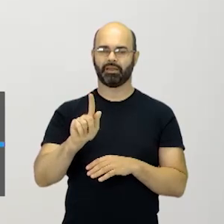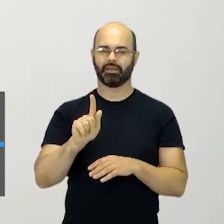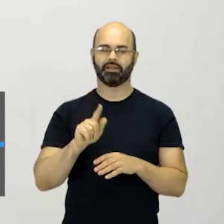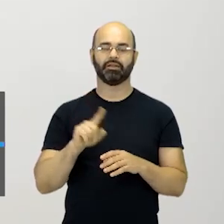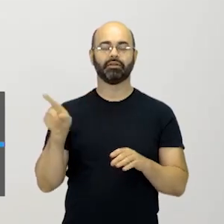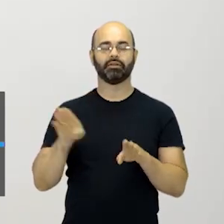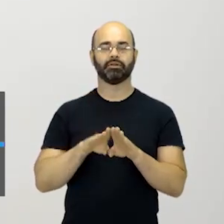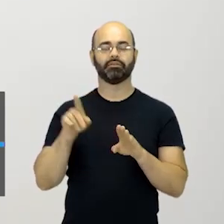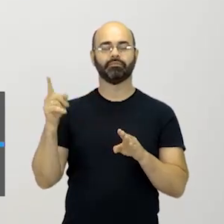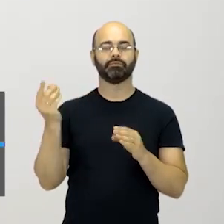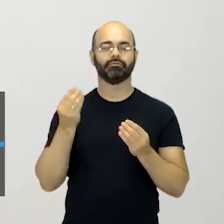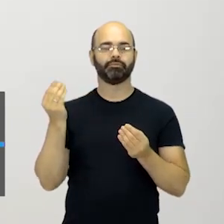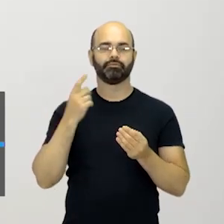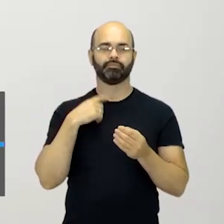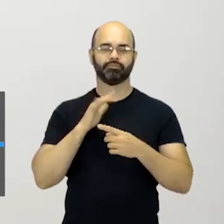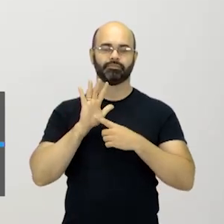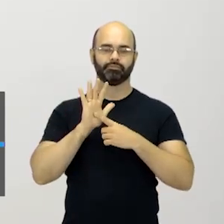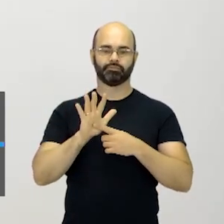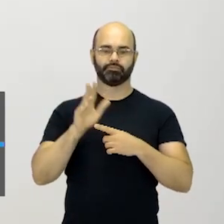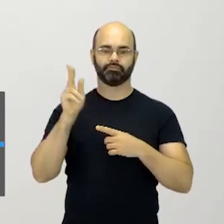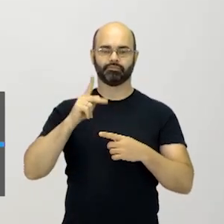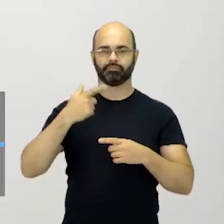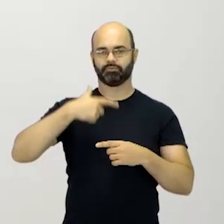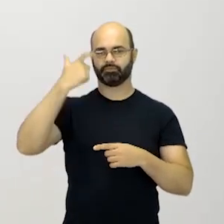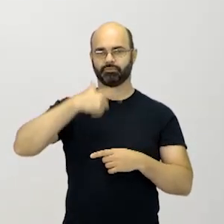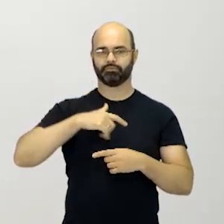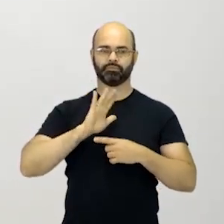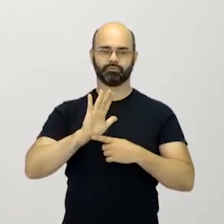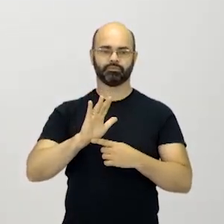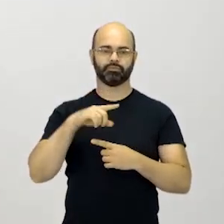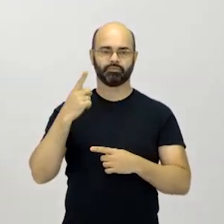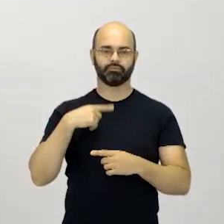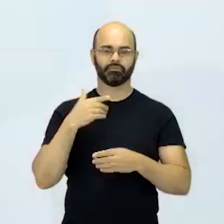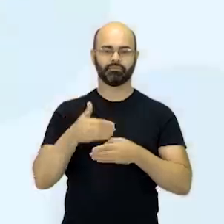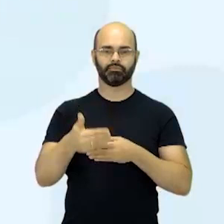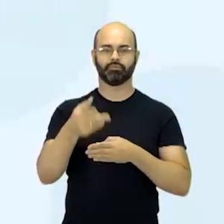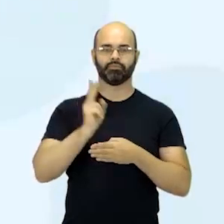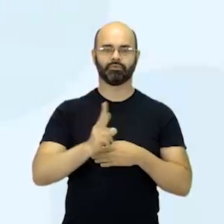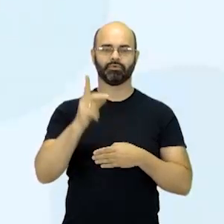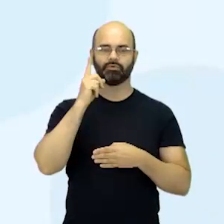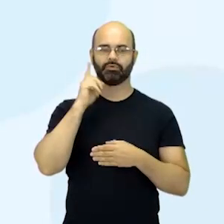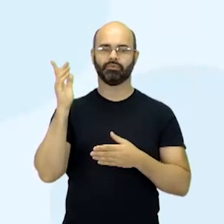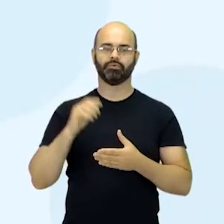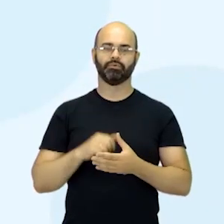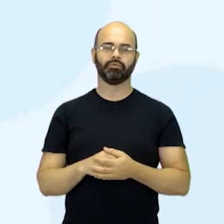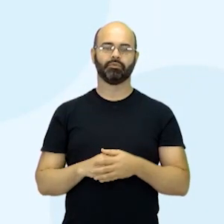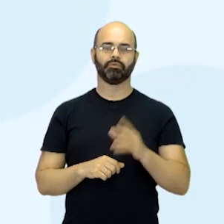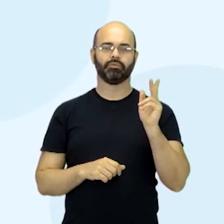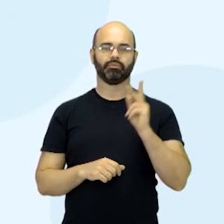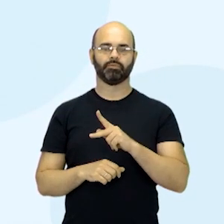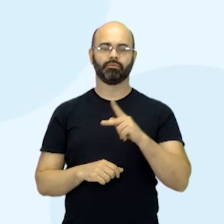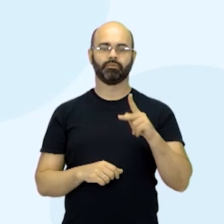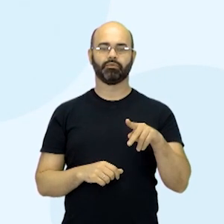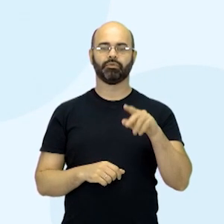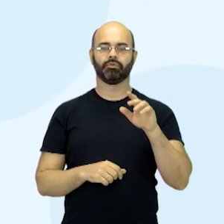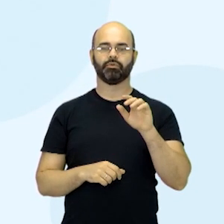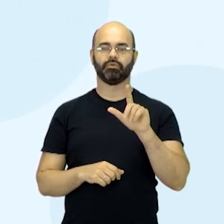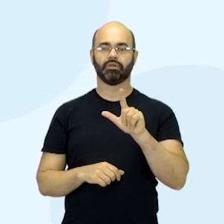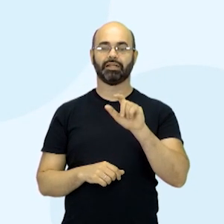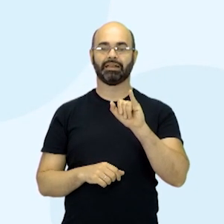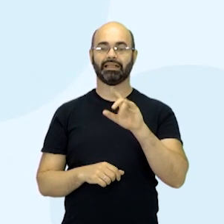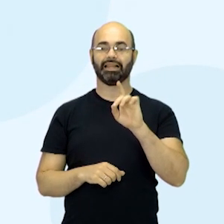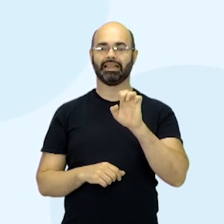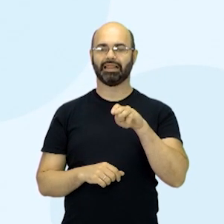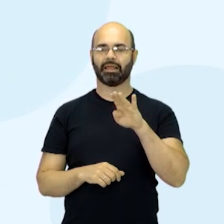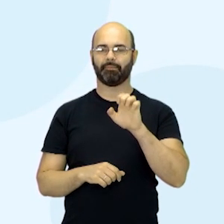experiência dele, a apresentação do professor e já chamo ele na sequência. Então, vamos lá. O professor Lindenberg, ele é